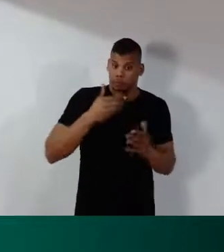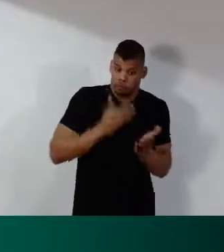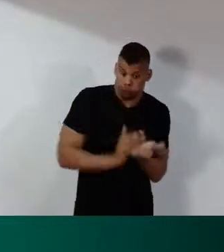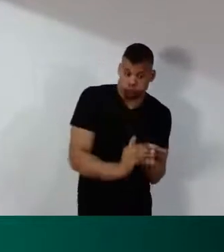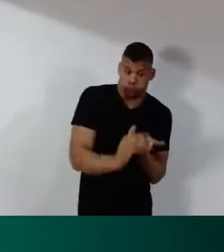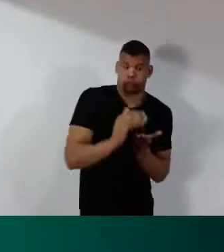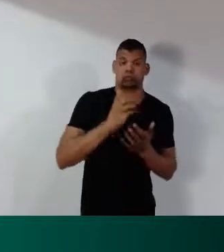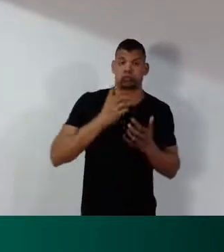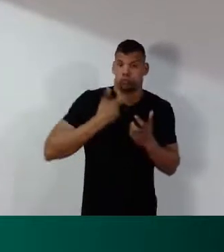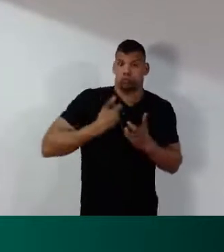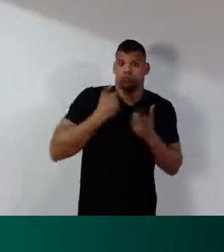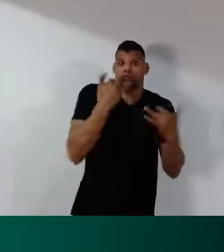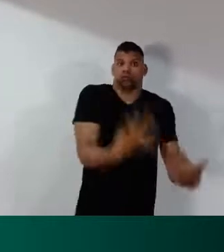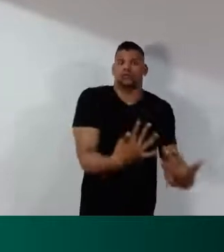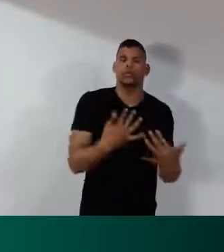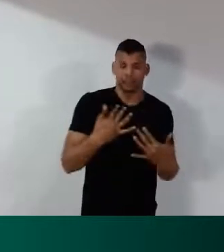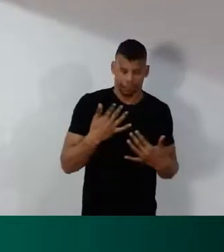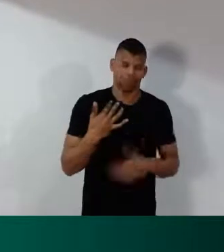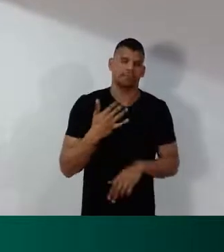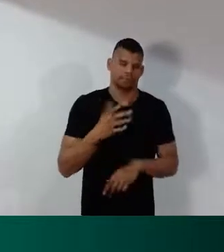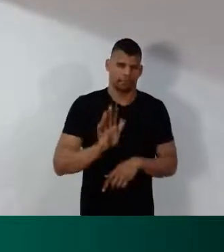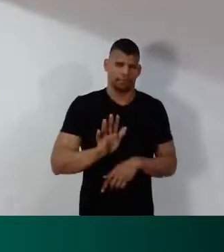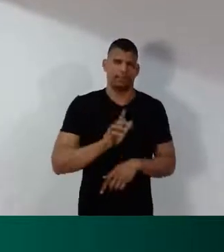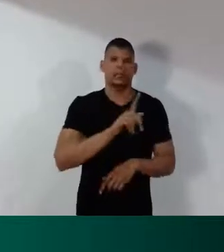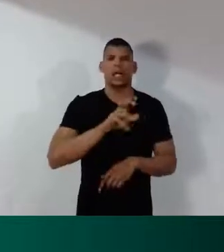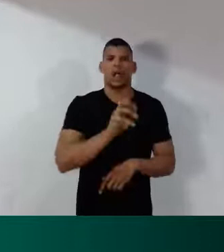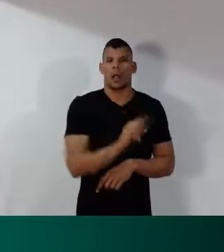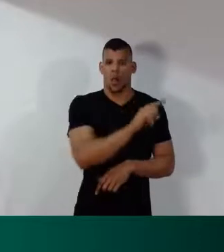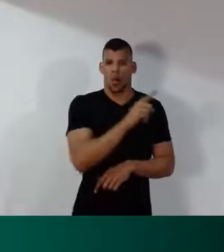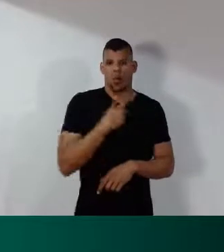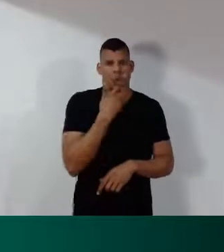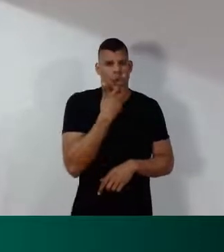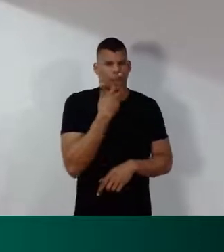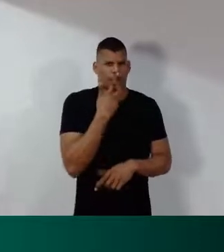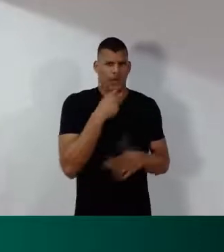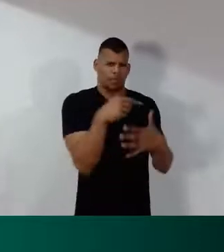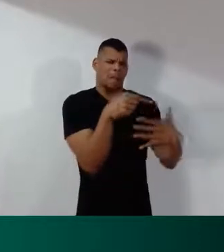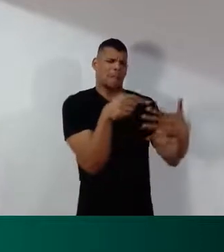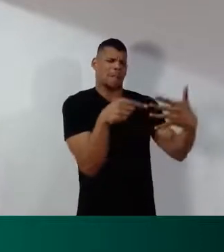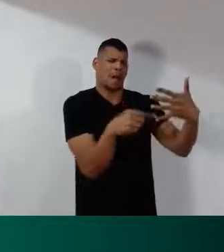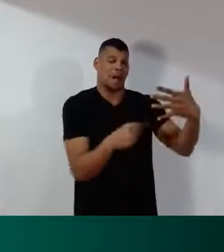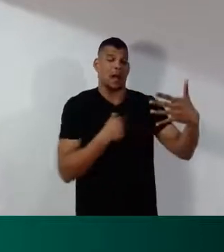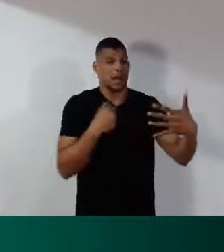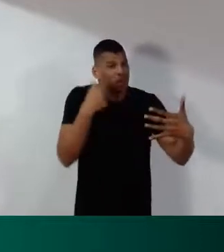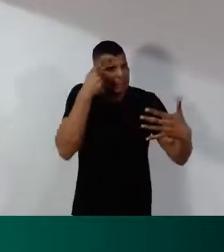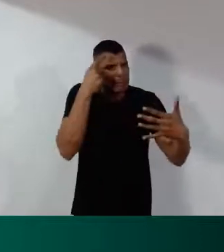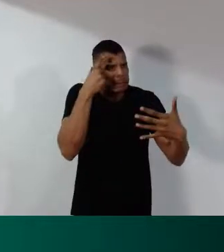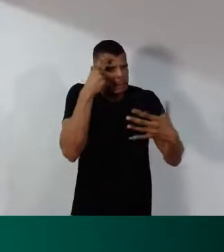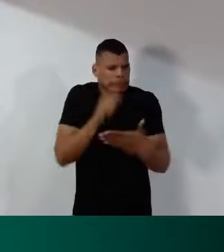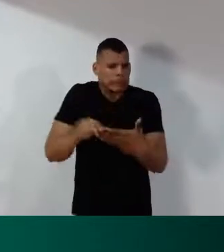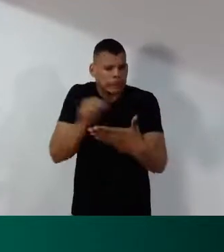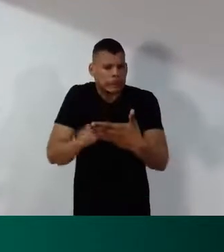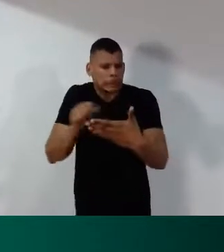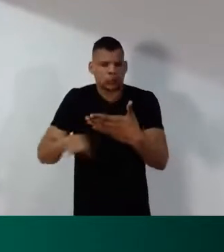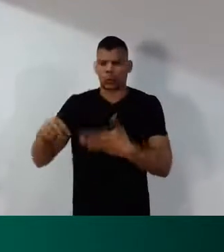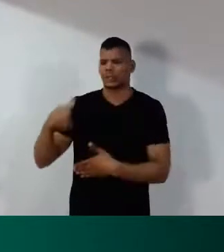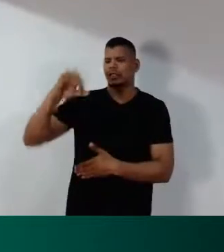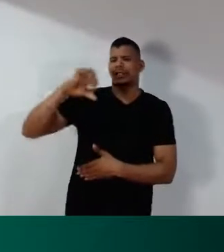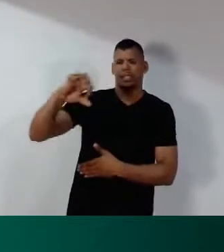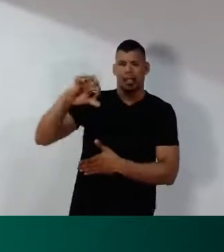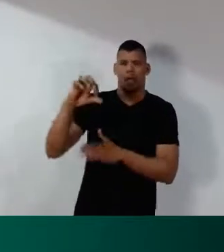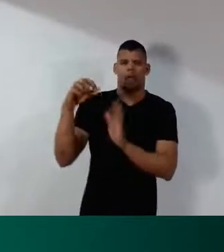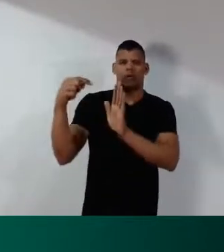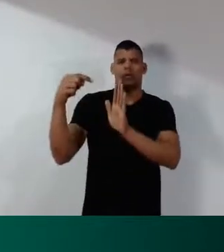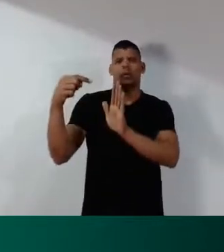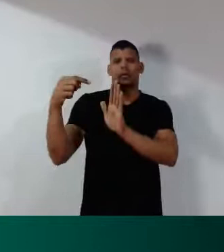lindamente né quem é Léo você traz assim tantas questões lá no ter pelo menos 19 tópicos aqui